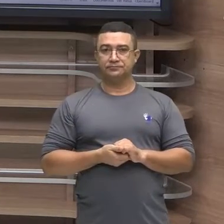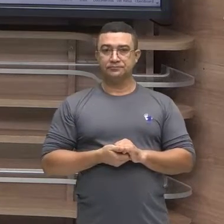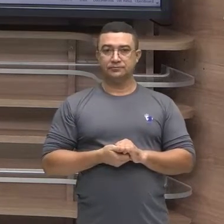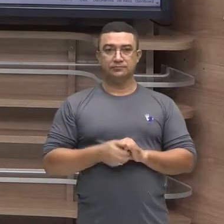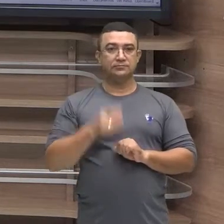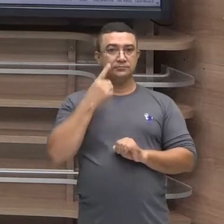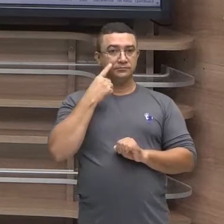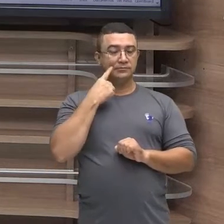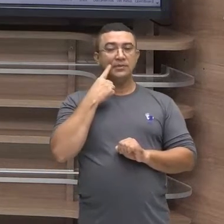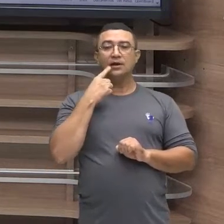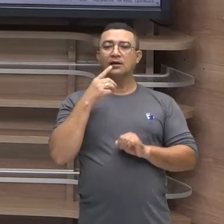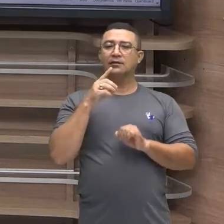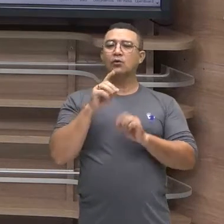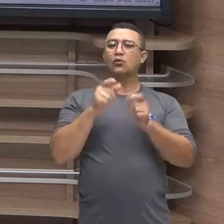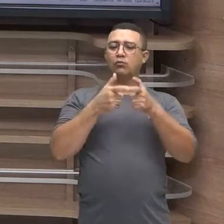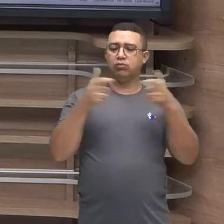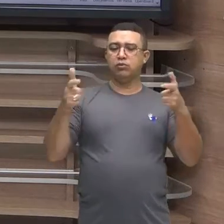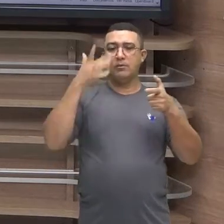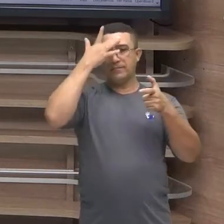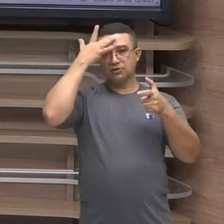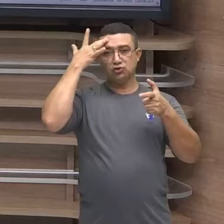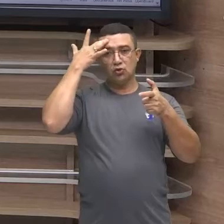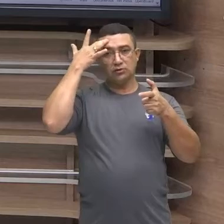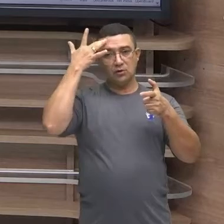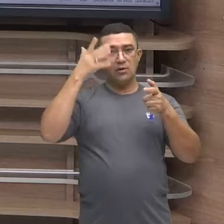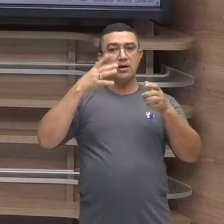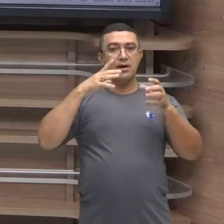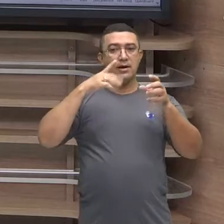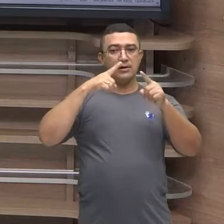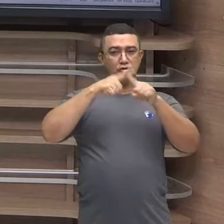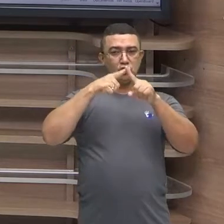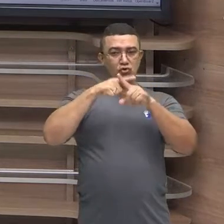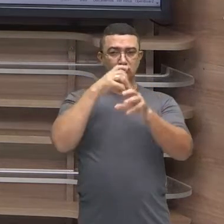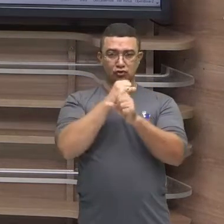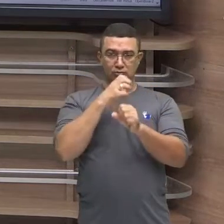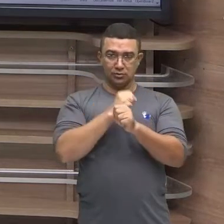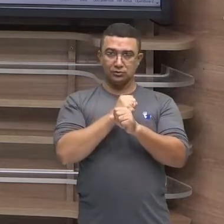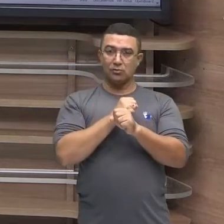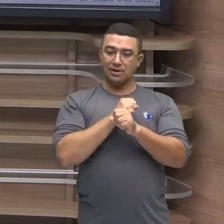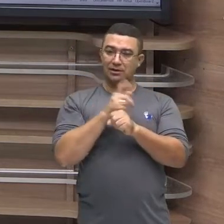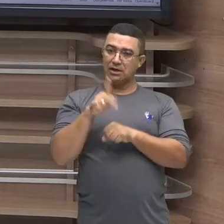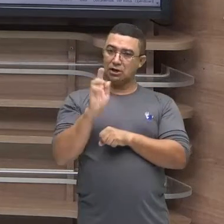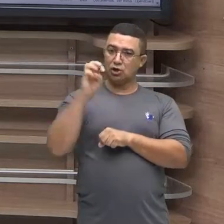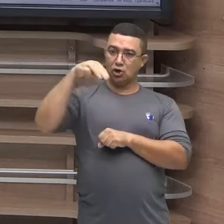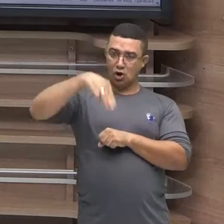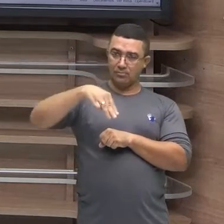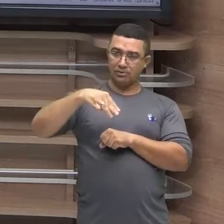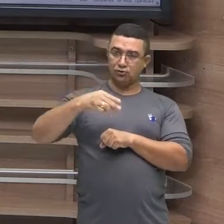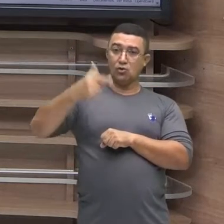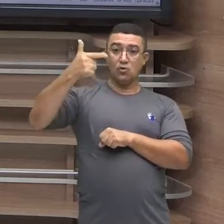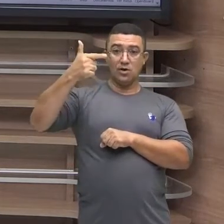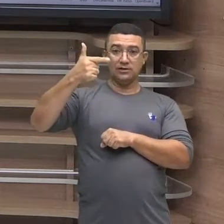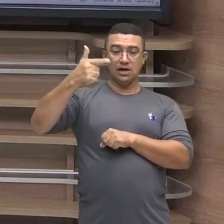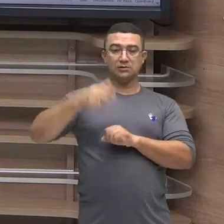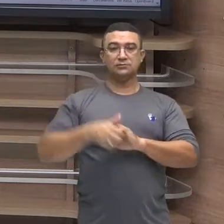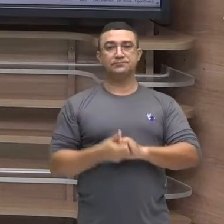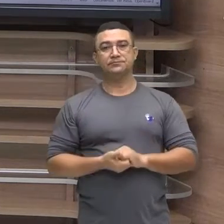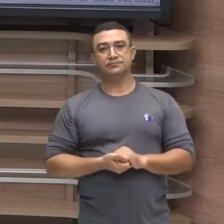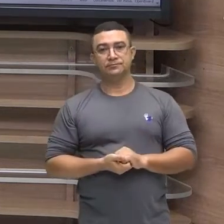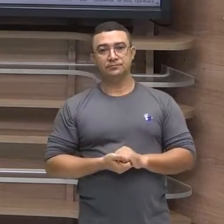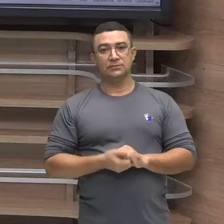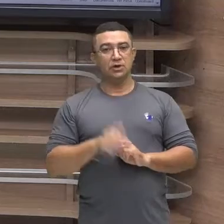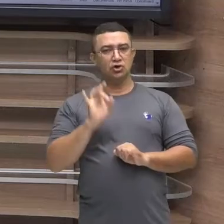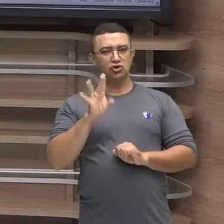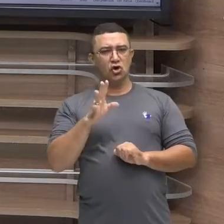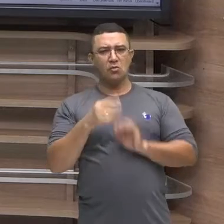densidade demográfica, por quilômetro quadrado. Então a gente vai mudar aí, no caso da densidade demográfica. É só para dar